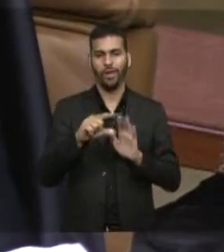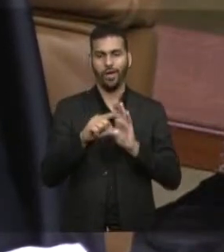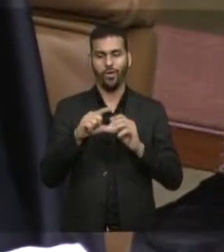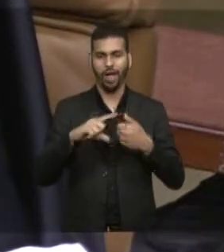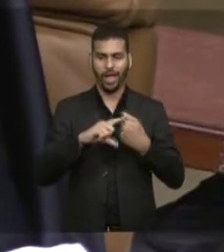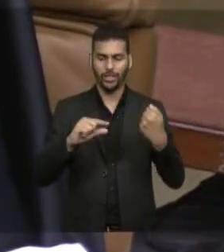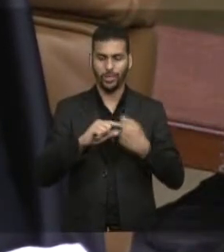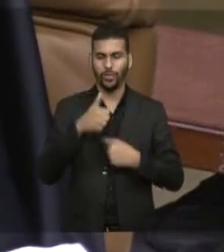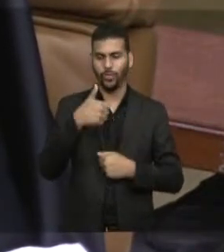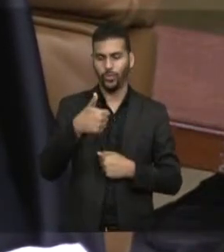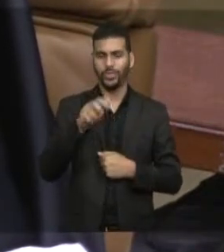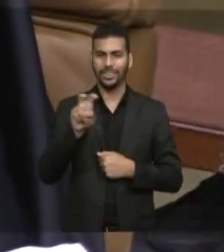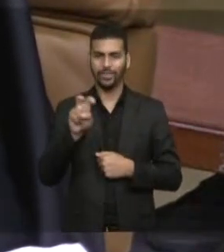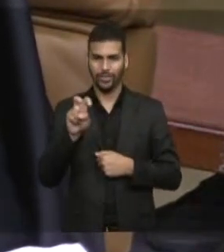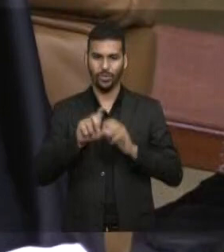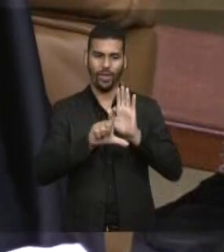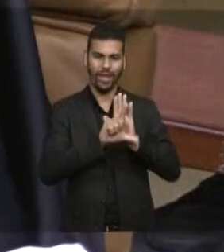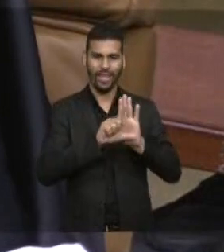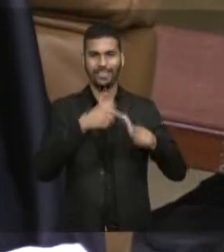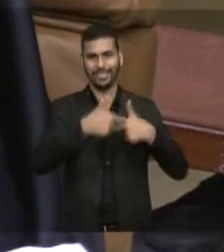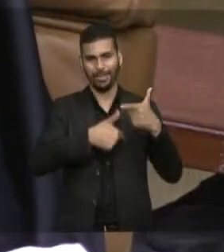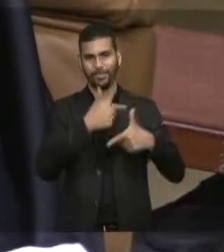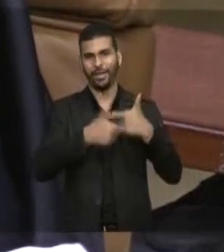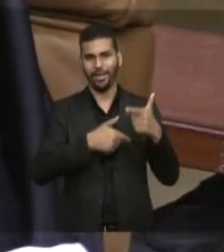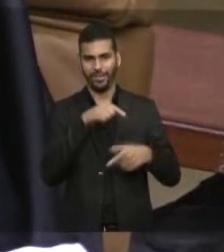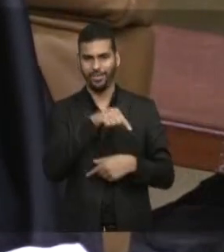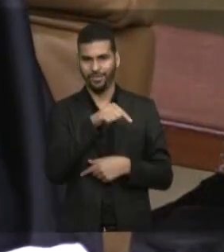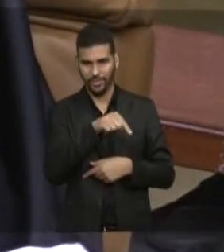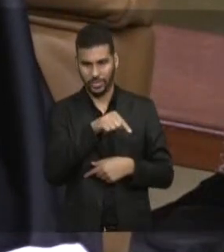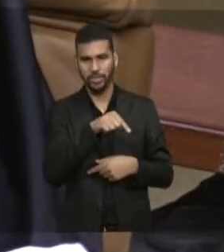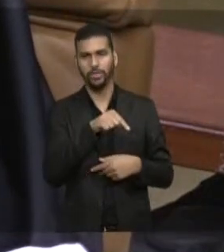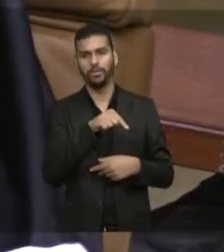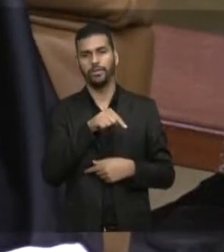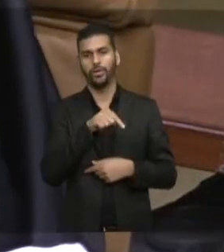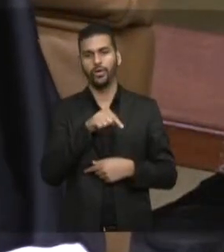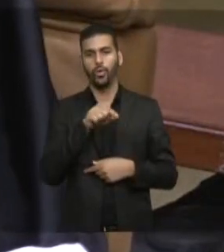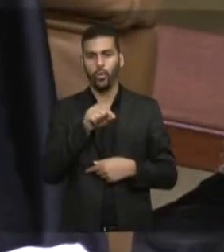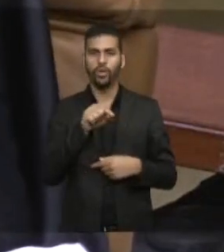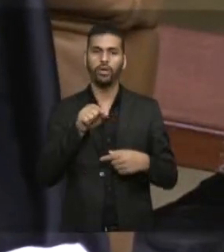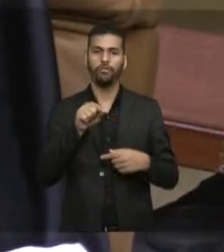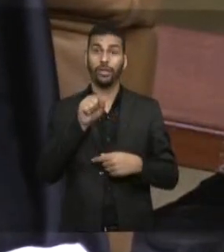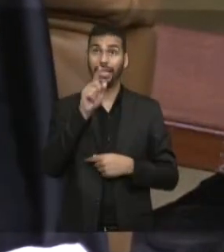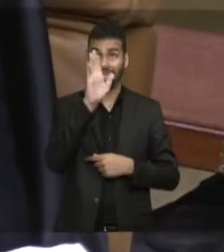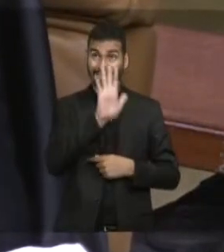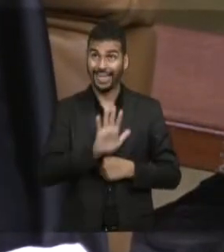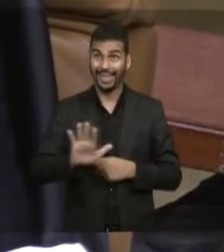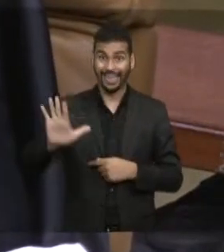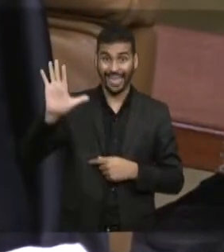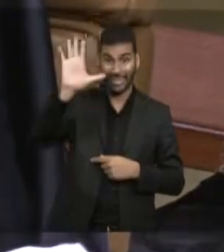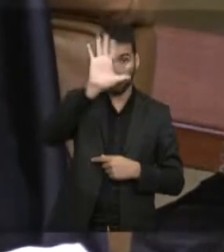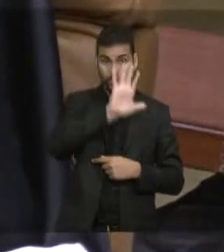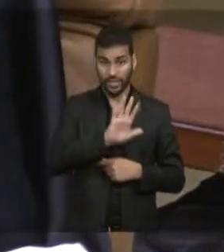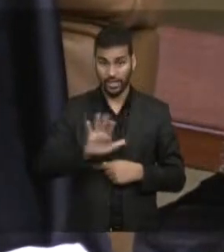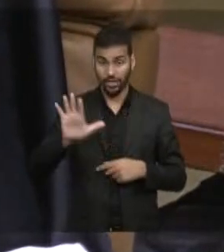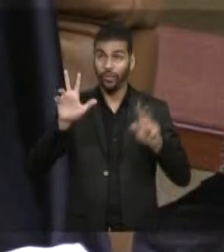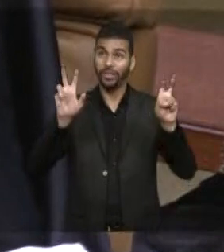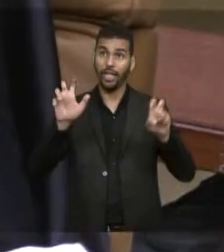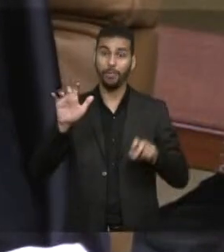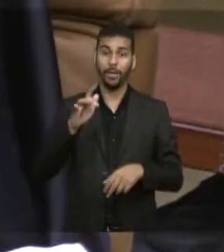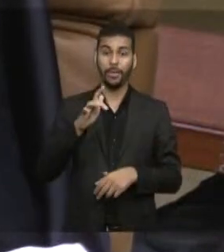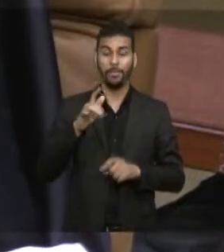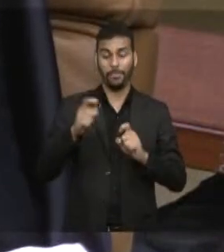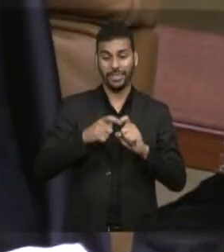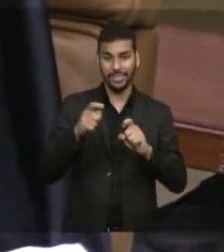consolidação das leis do trabalho que atribui a ordem de âmbito nacional tratar de medicina e segurança